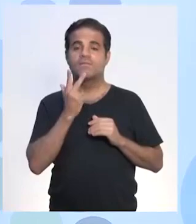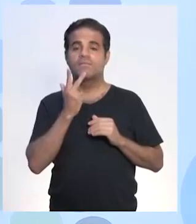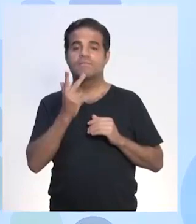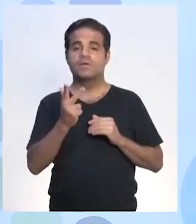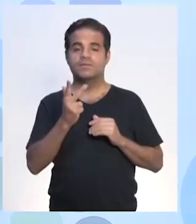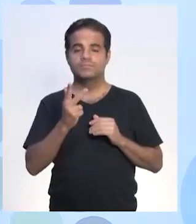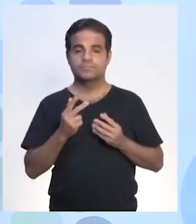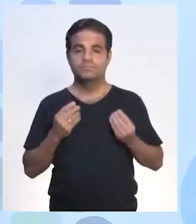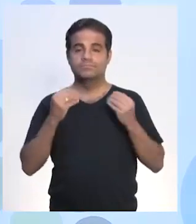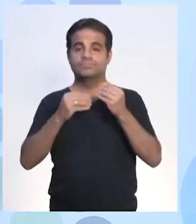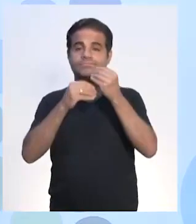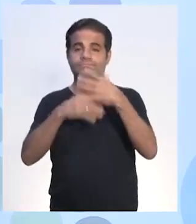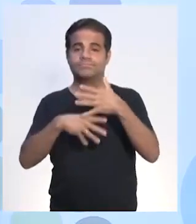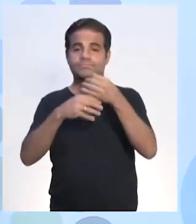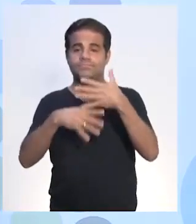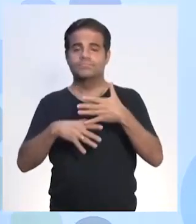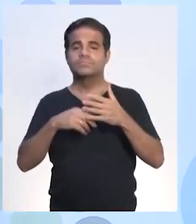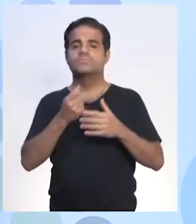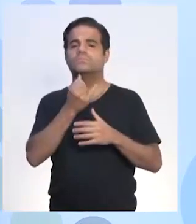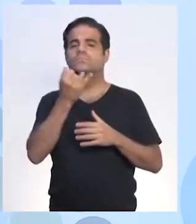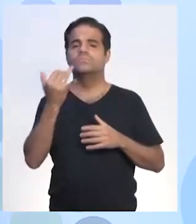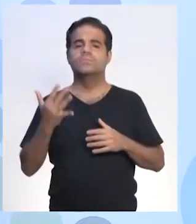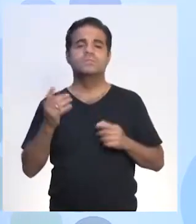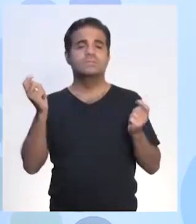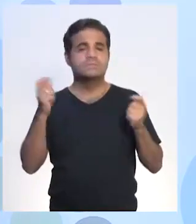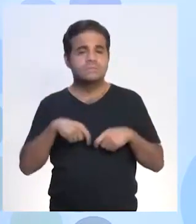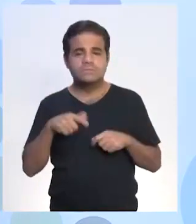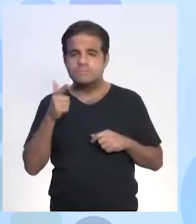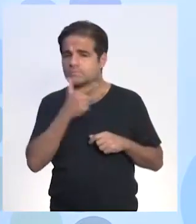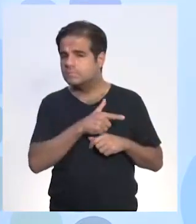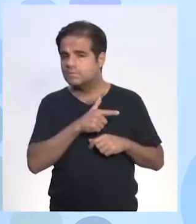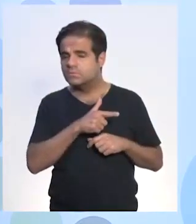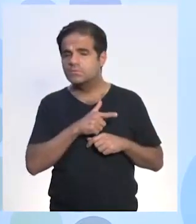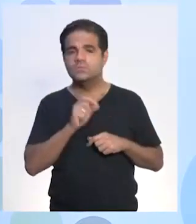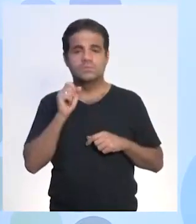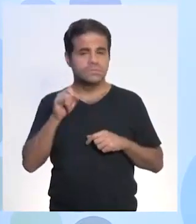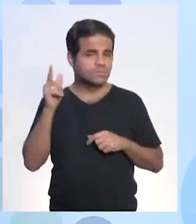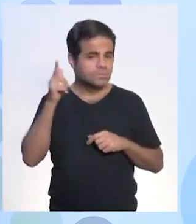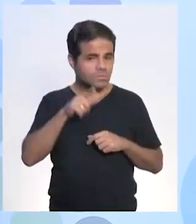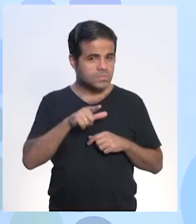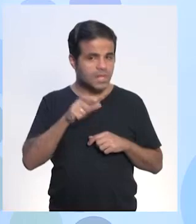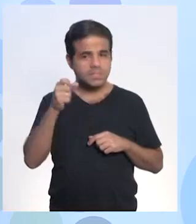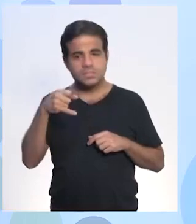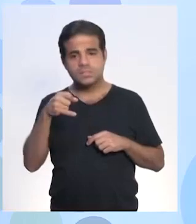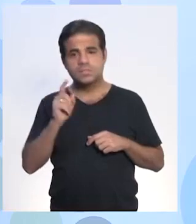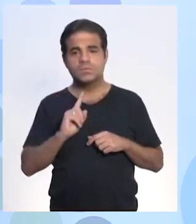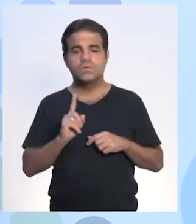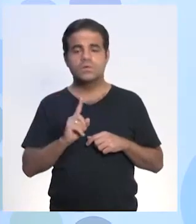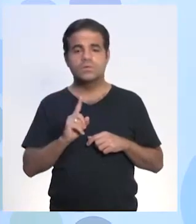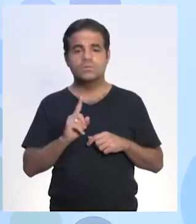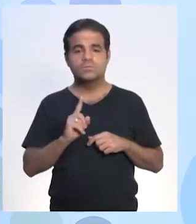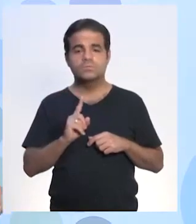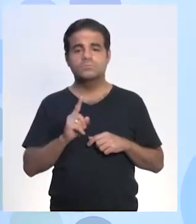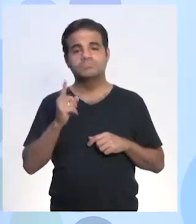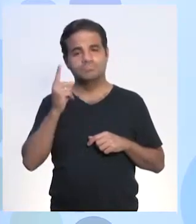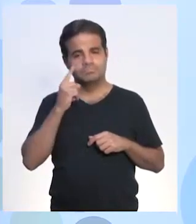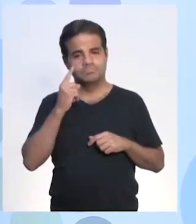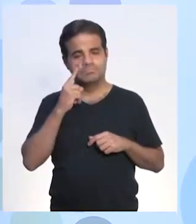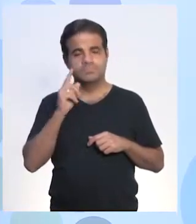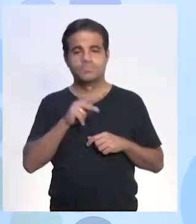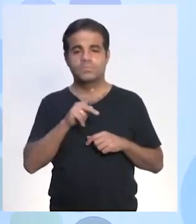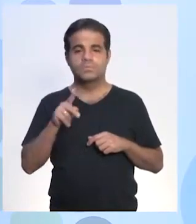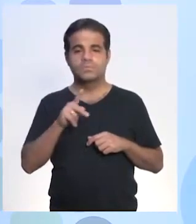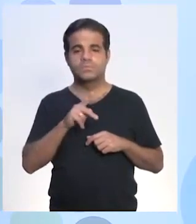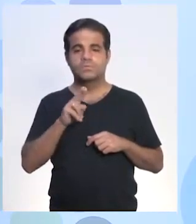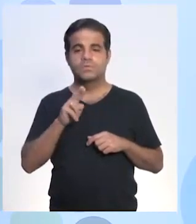você coloque lá no chat quantos que deram. Será que você consegue? Consegue, né? Professora Roberta,